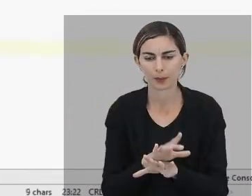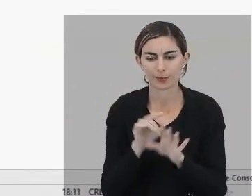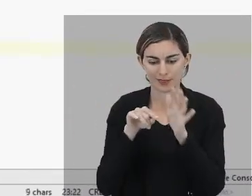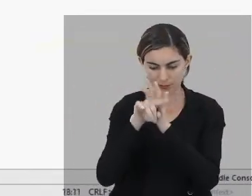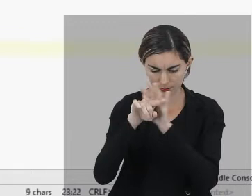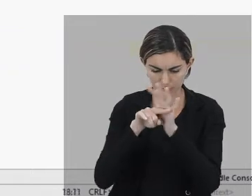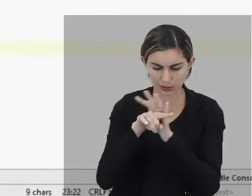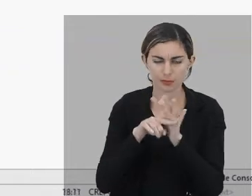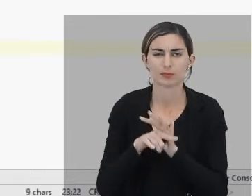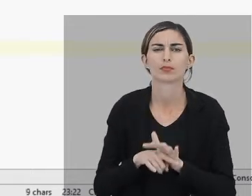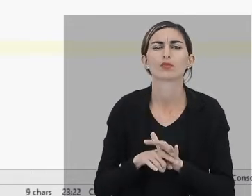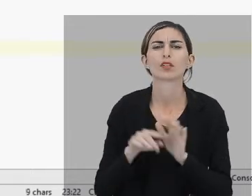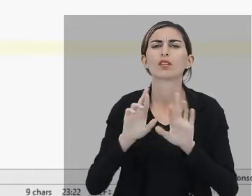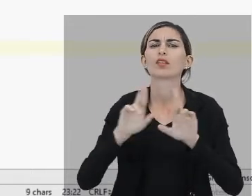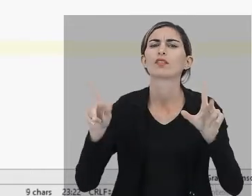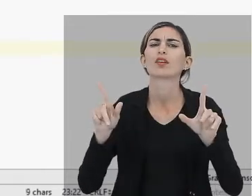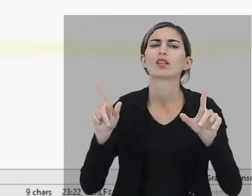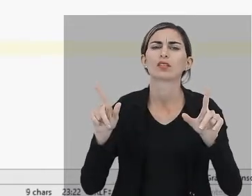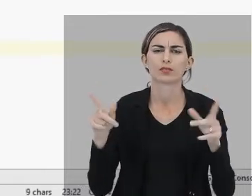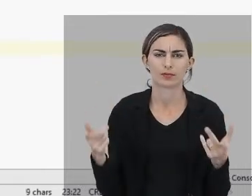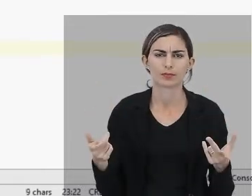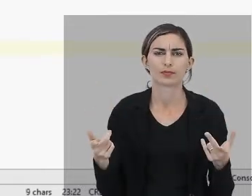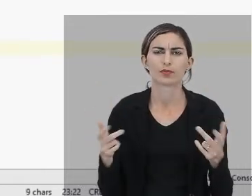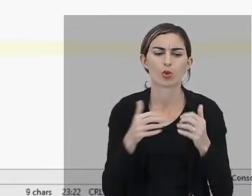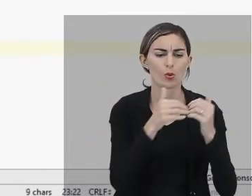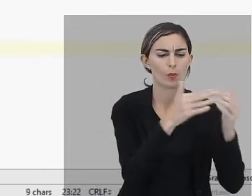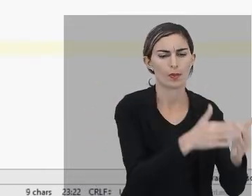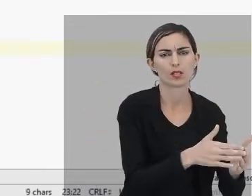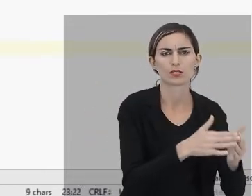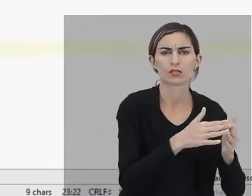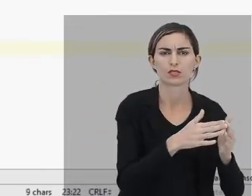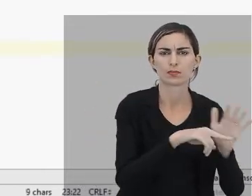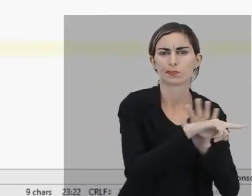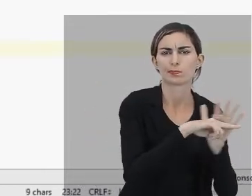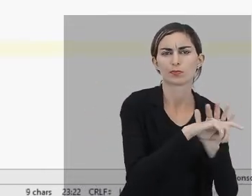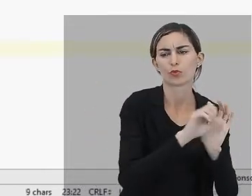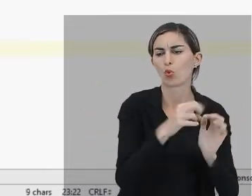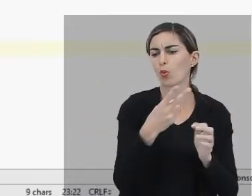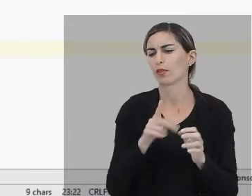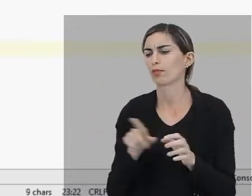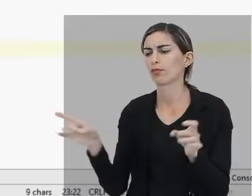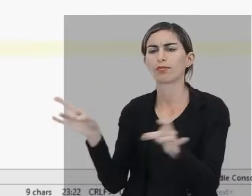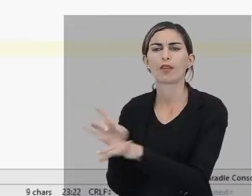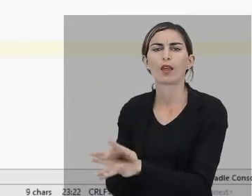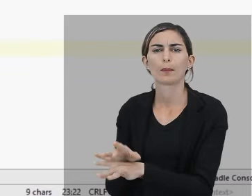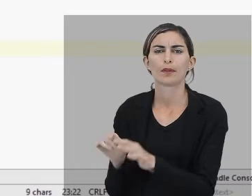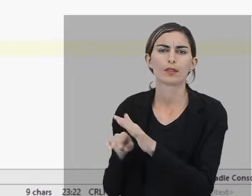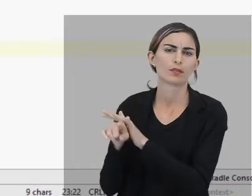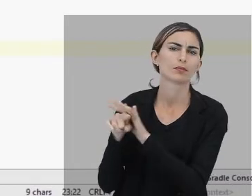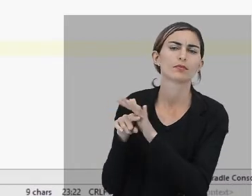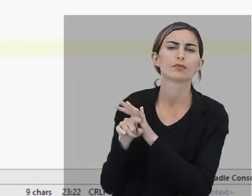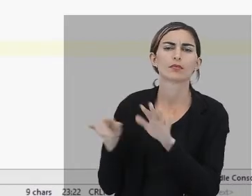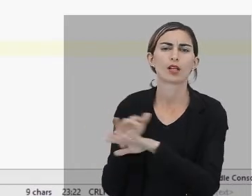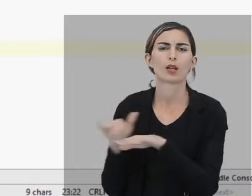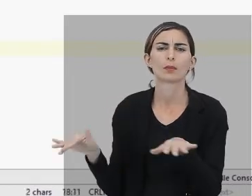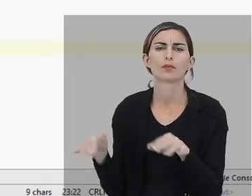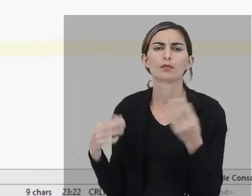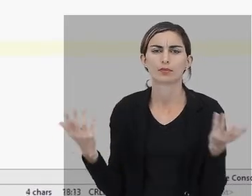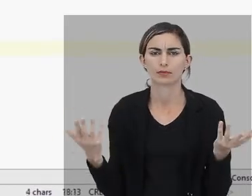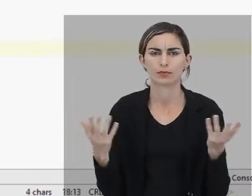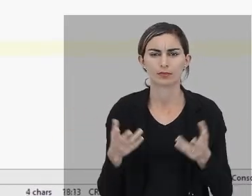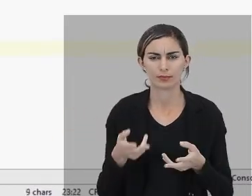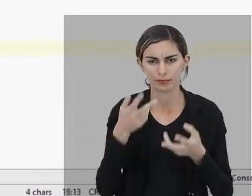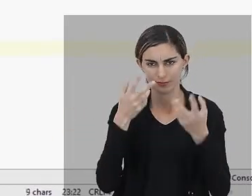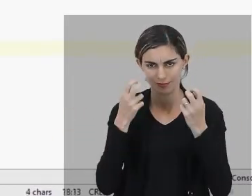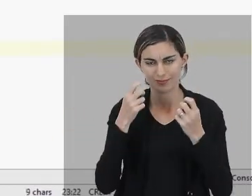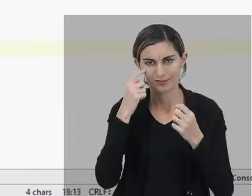termina verificando. E qual é a diferença entre começar ou terminar verificando? Observe que quando